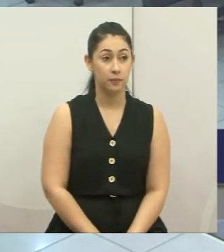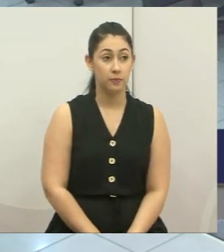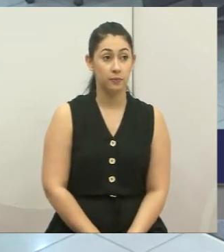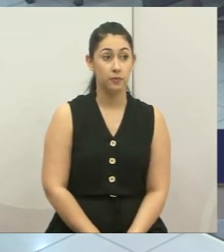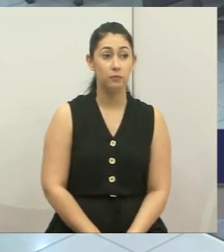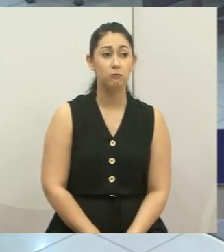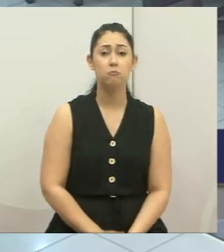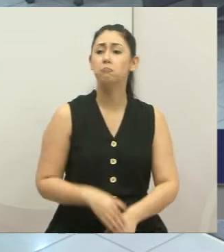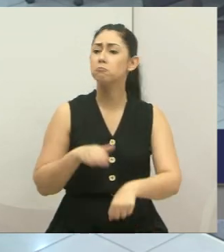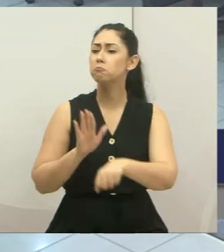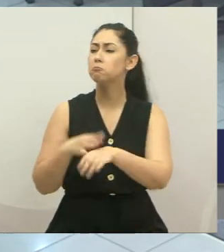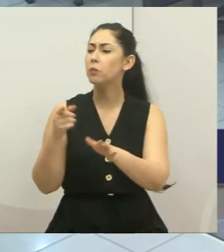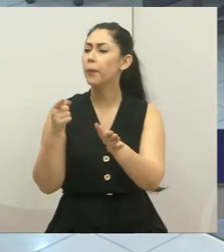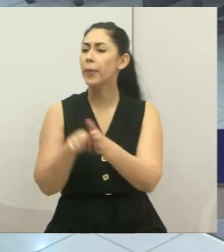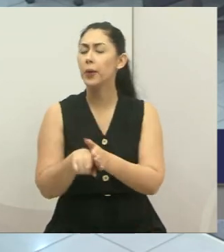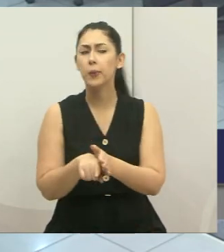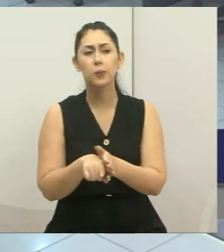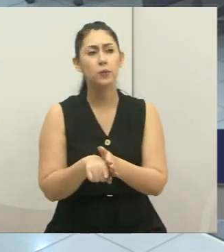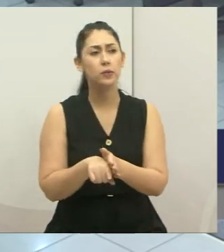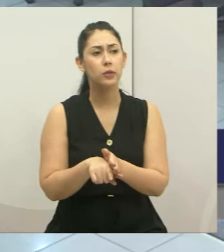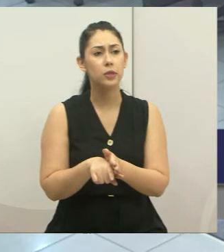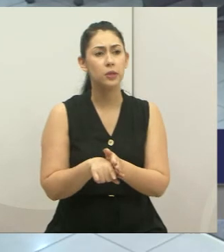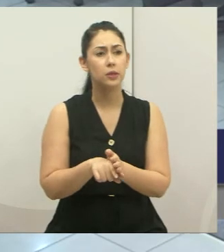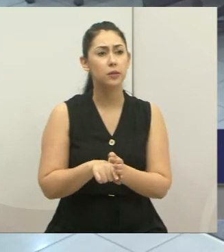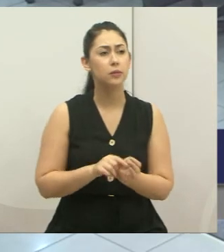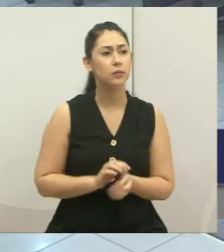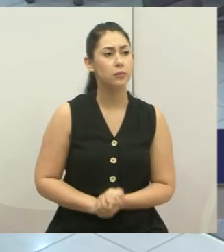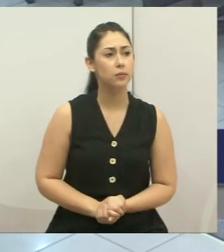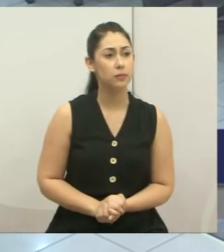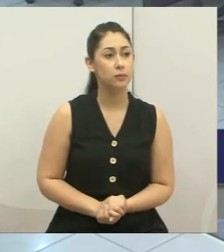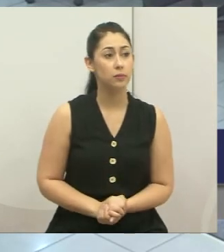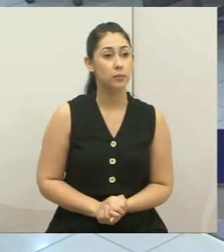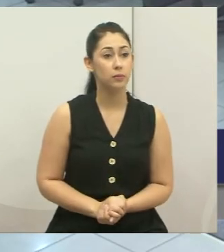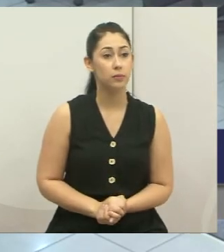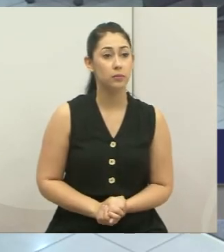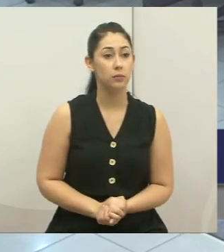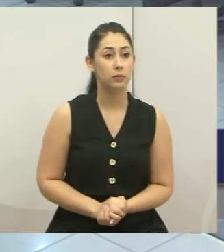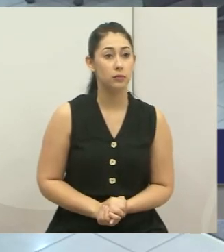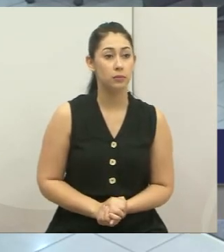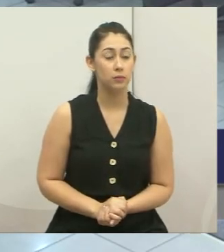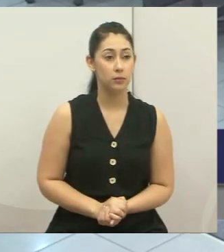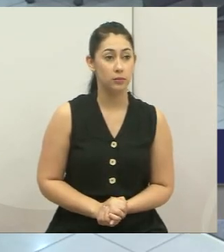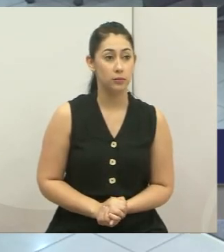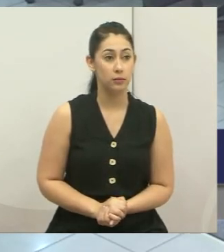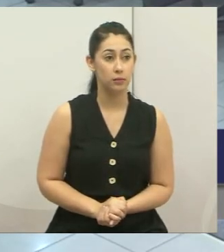Temos mais alguma manifestação dos presentes? A vereadora.